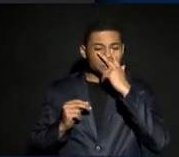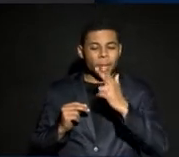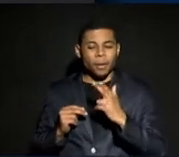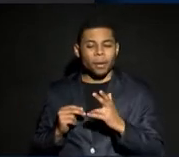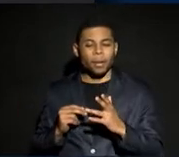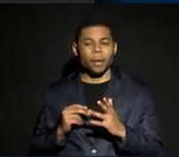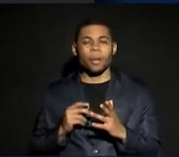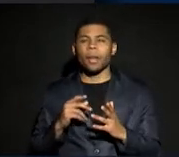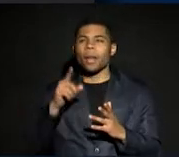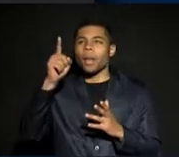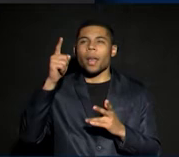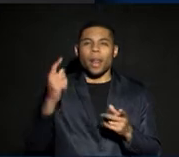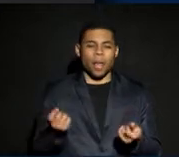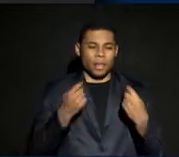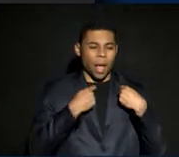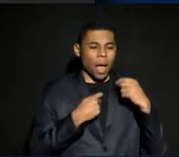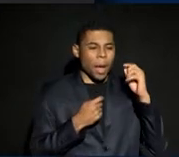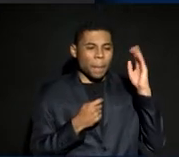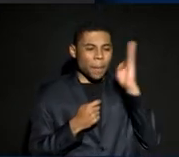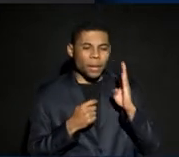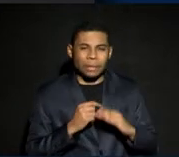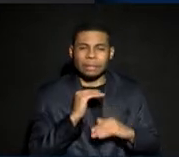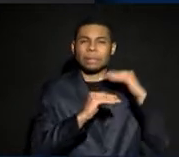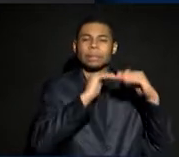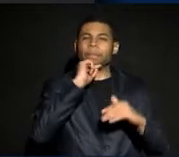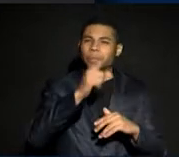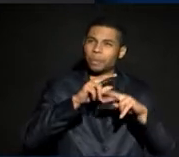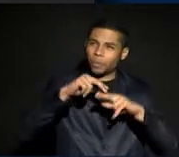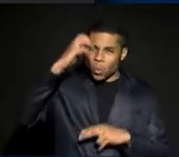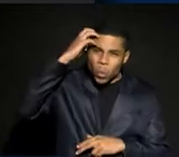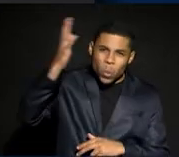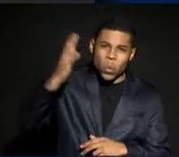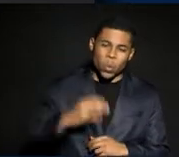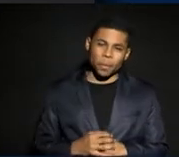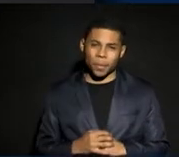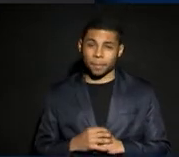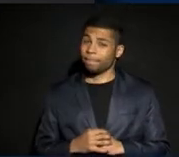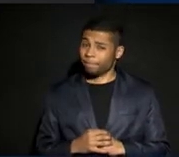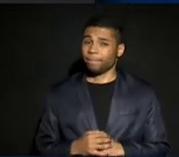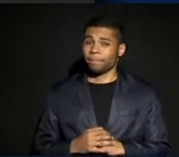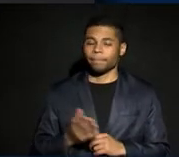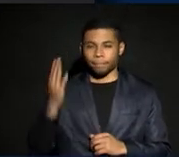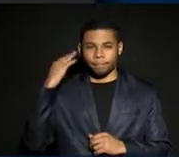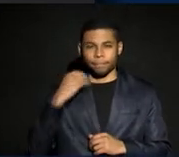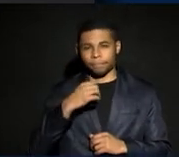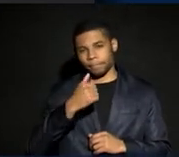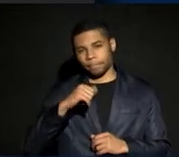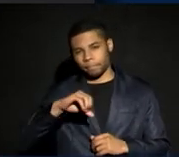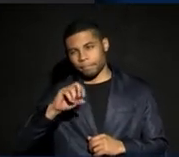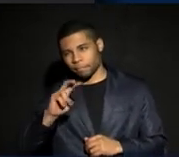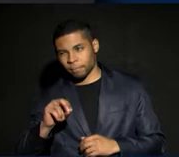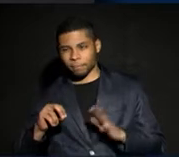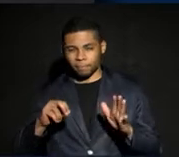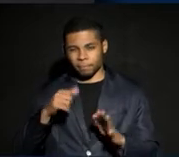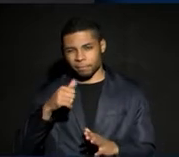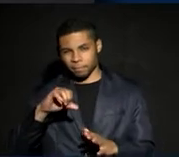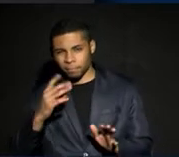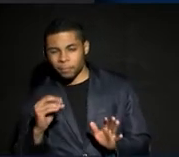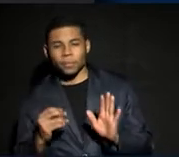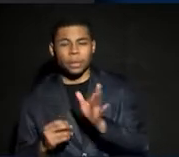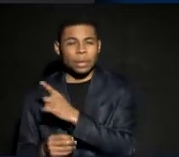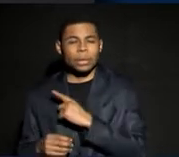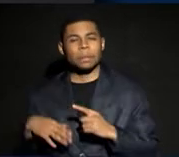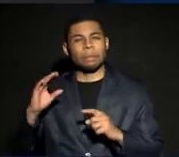deixava o Brasil progredir. Era assim historicamente. E mesmo nos anos 50, em que começou, 40, 50, começaram